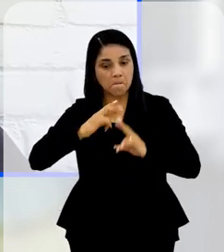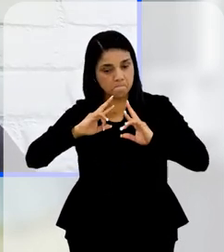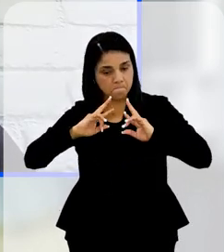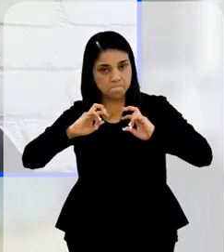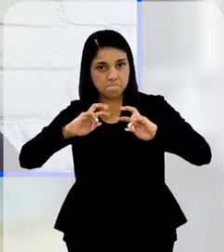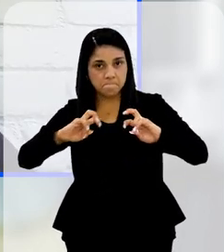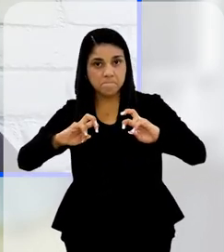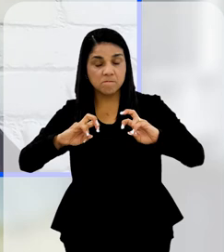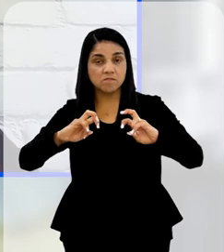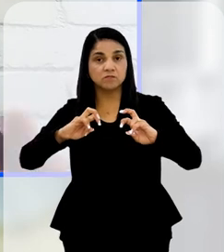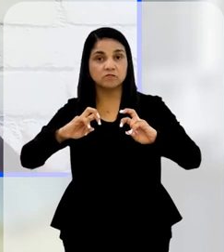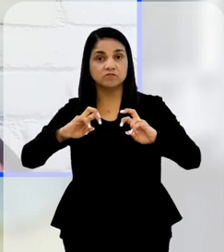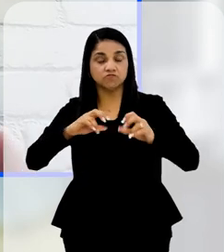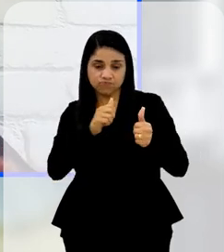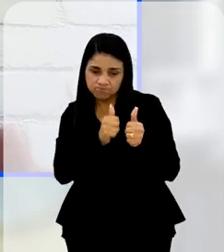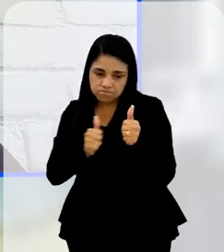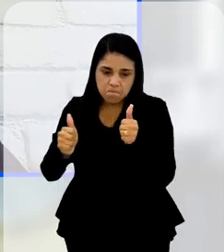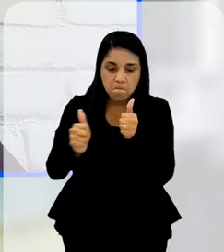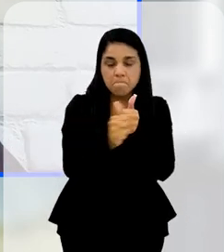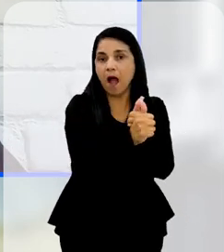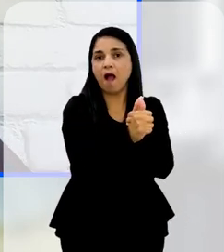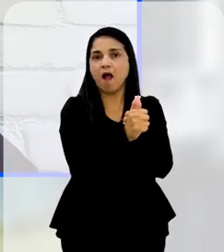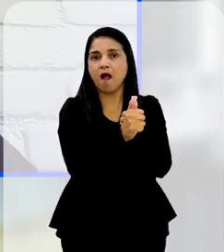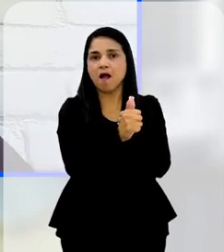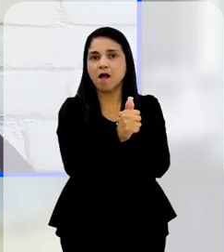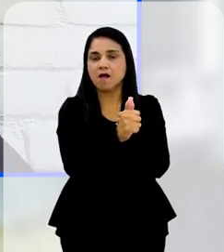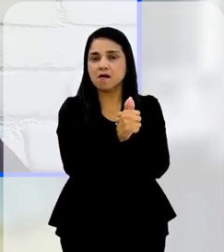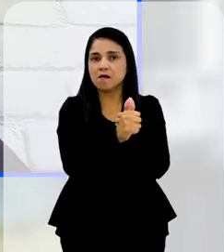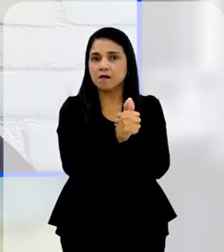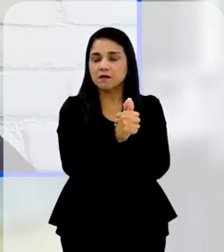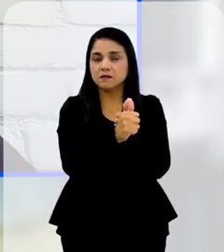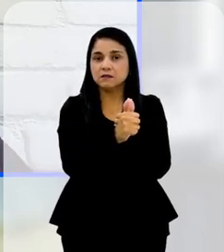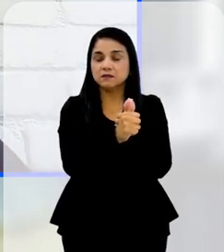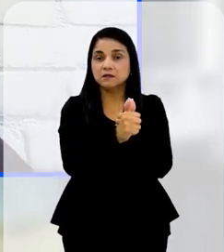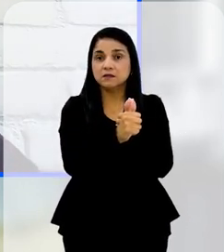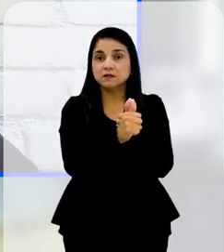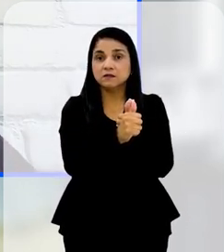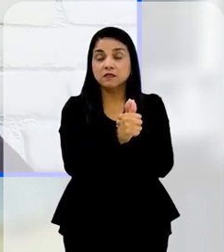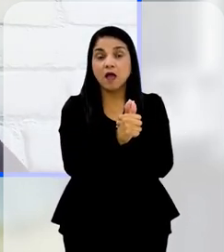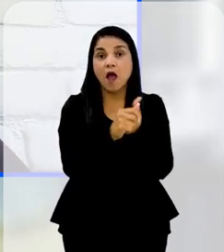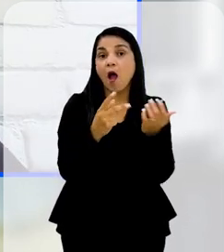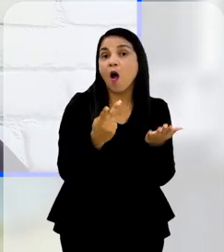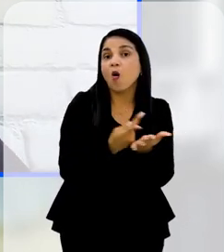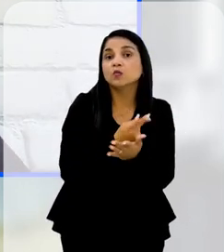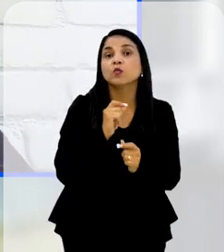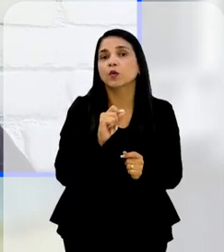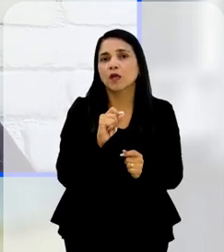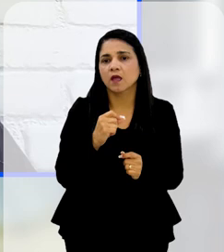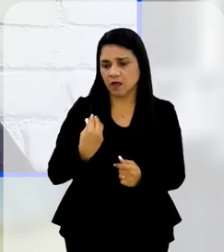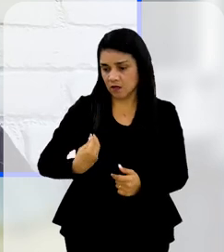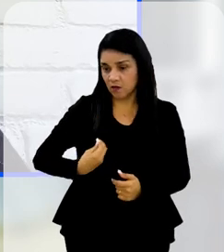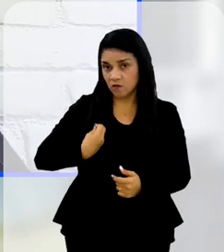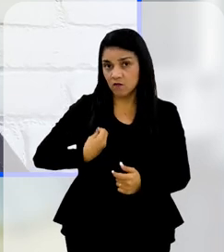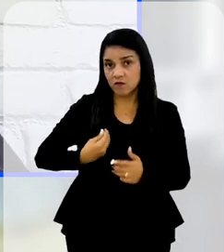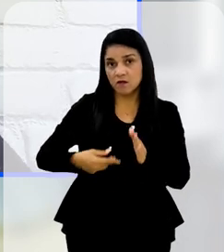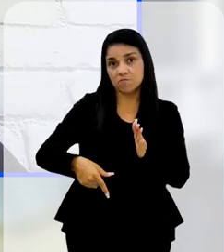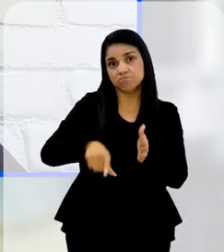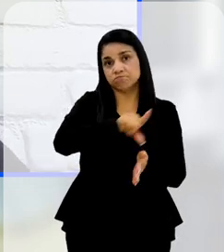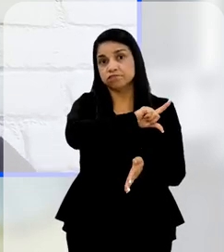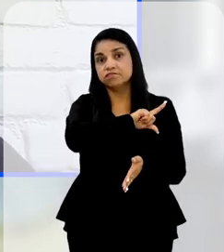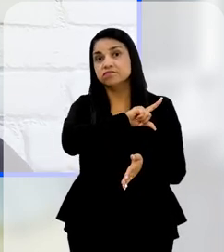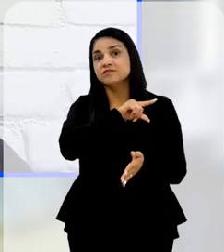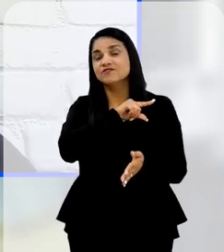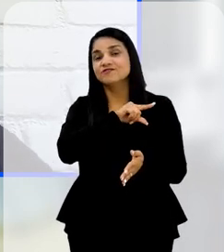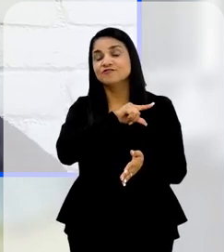um certo protagonismo nessa história, e que meramente aconteceu porque eu vivi nessa época e